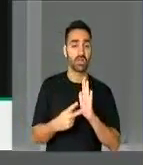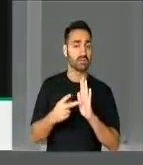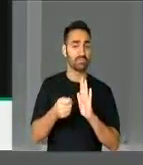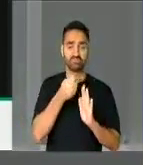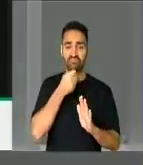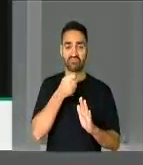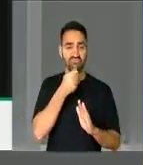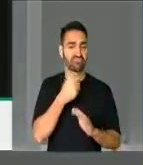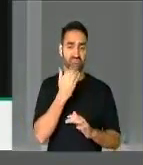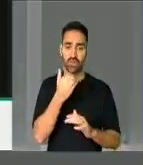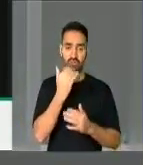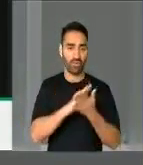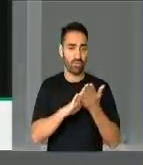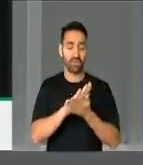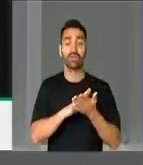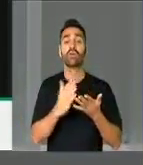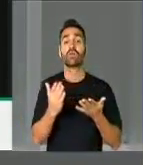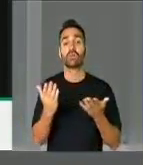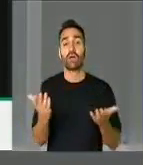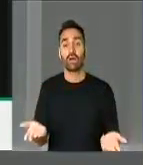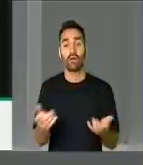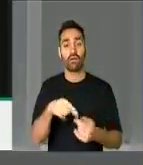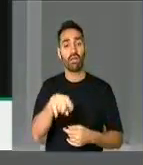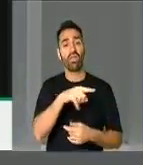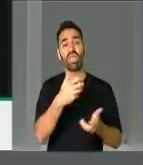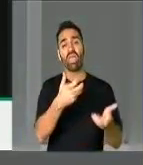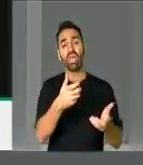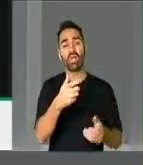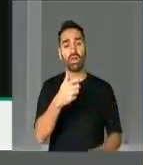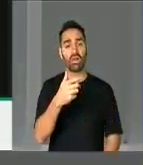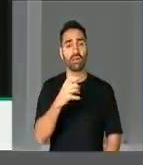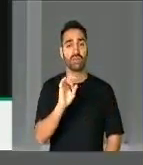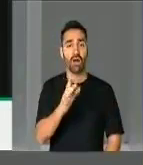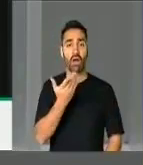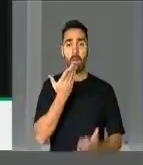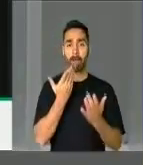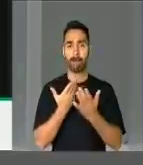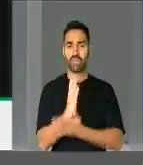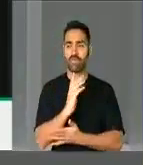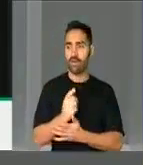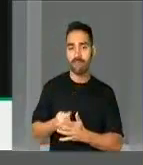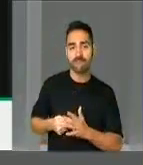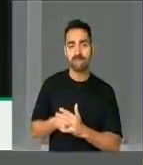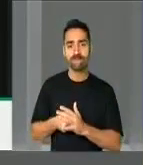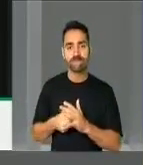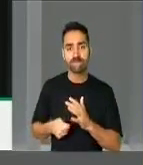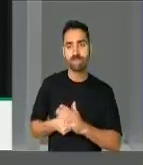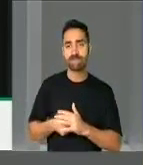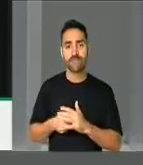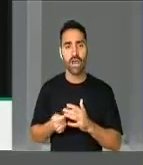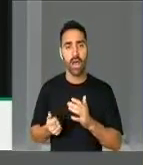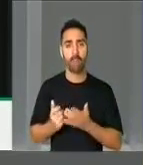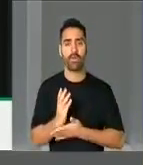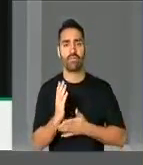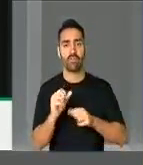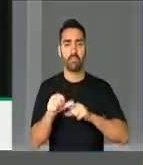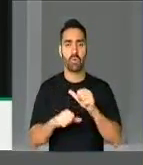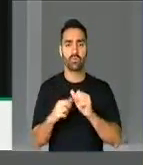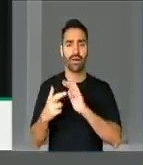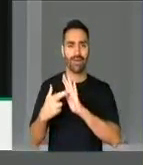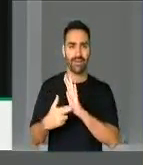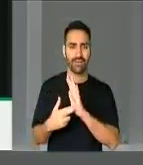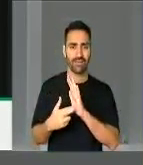funcionam. O que eles querem a todo dia, toda hora, é aprovar aqui nessa casa as famigeradas reformas.